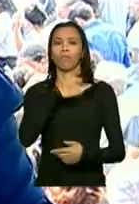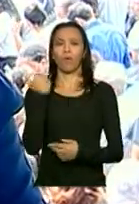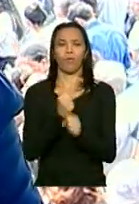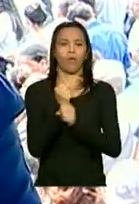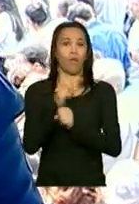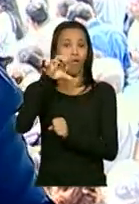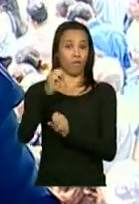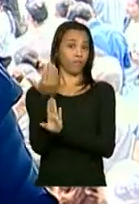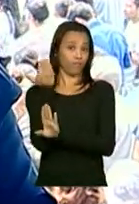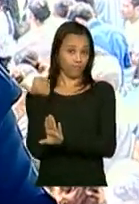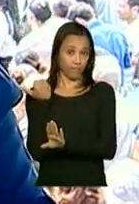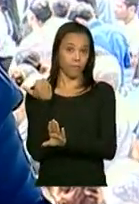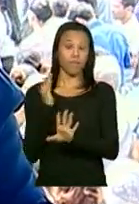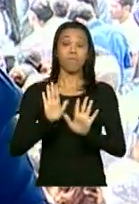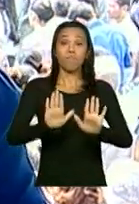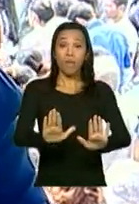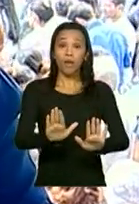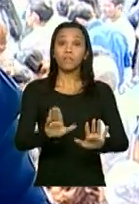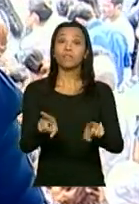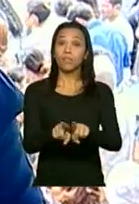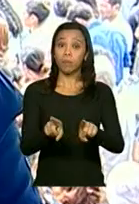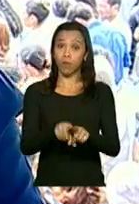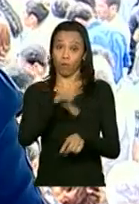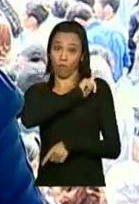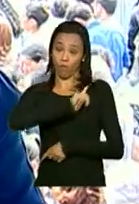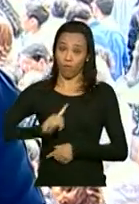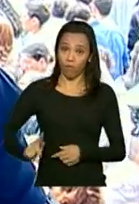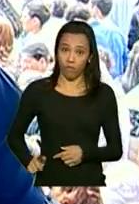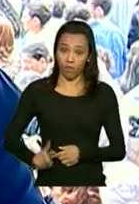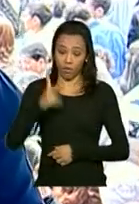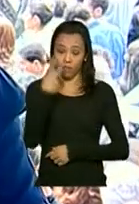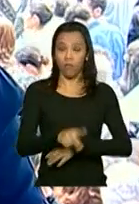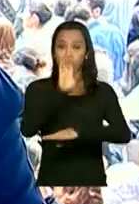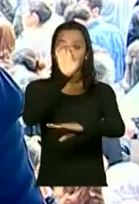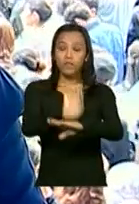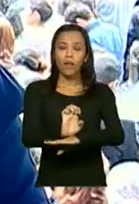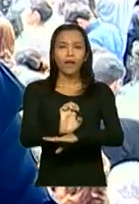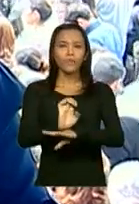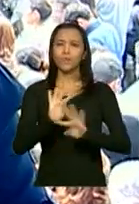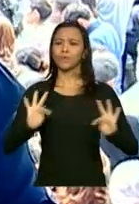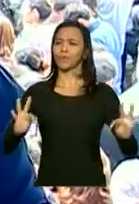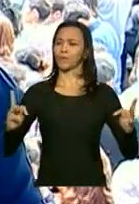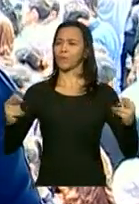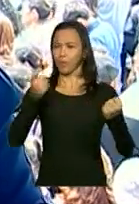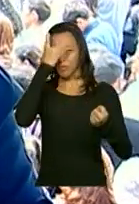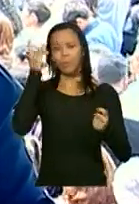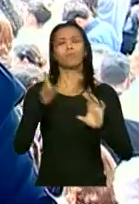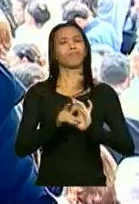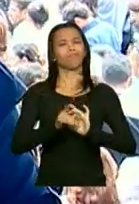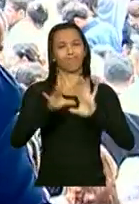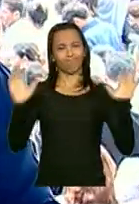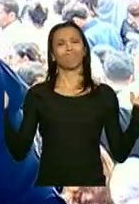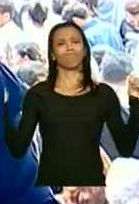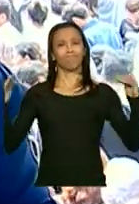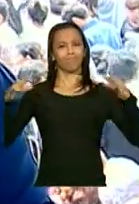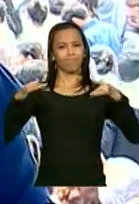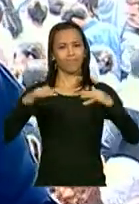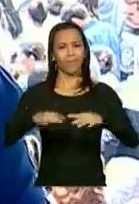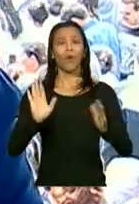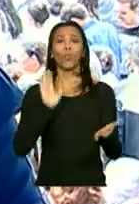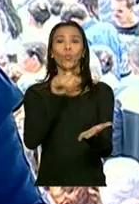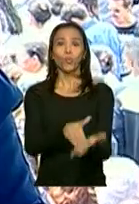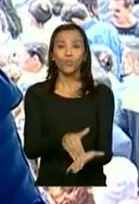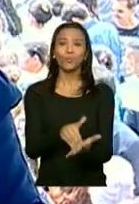anos mas segundo previsões do governo estadual todas as pessoas vão poder dar uma dar um último